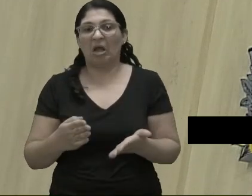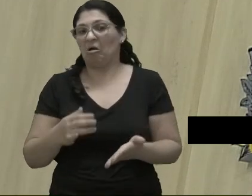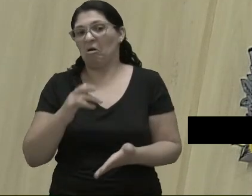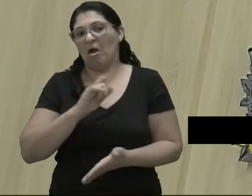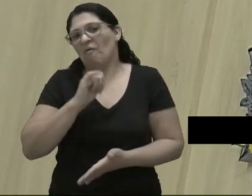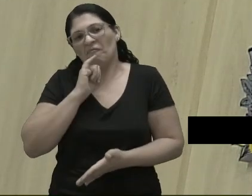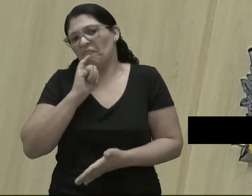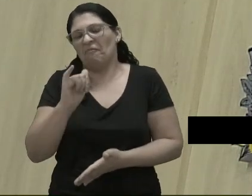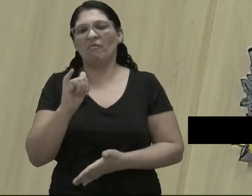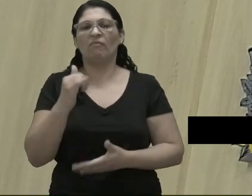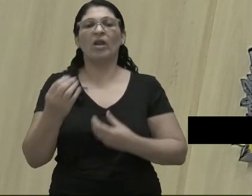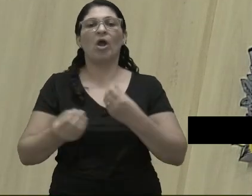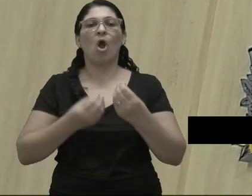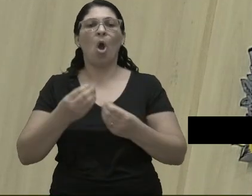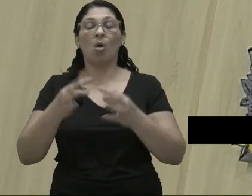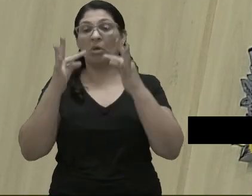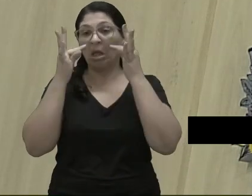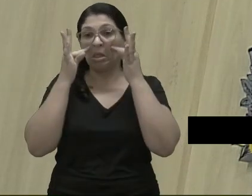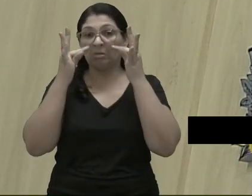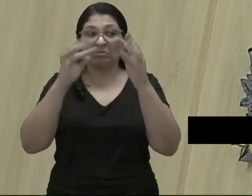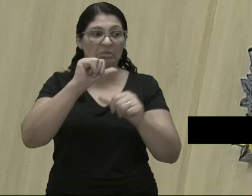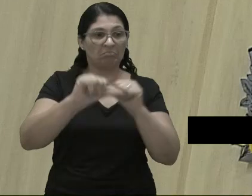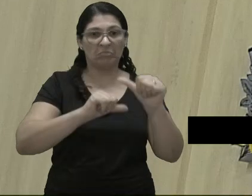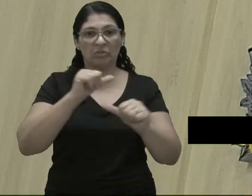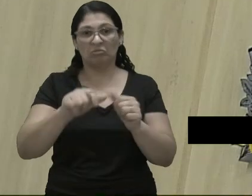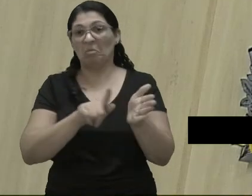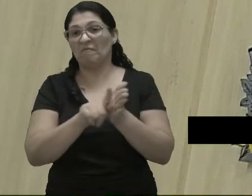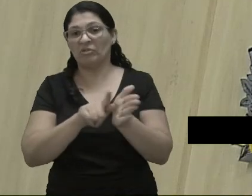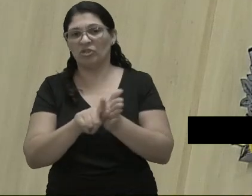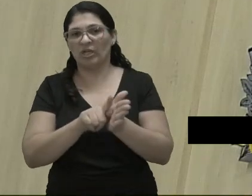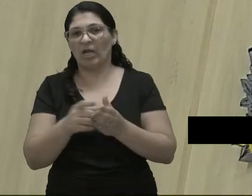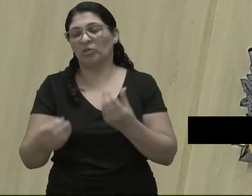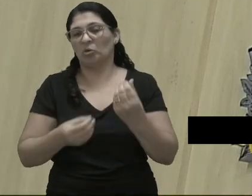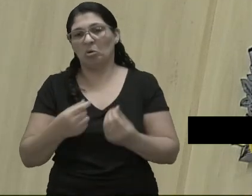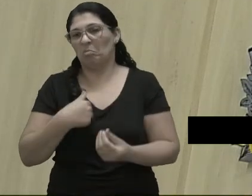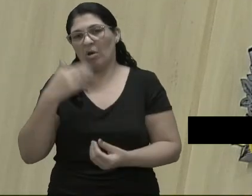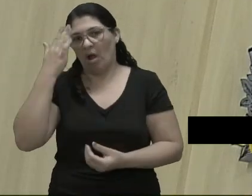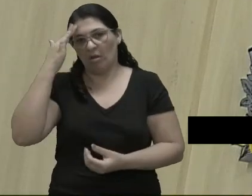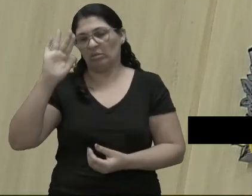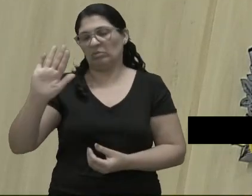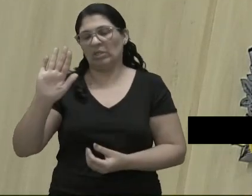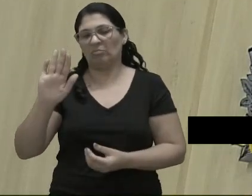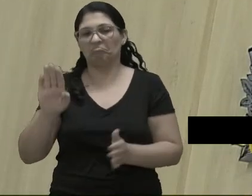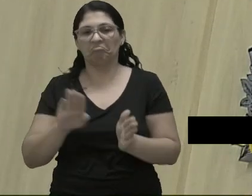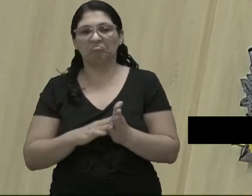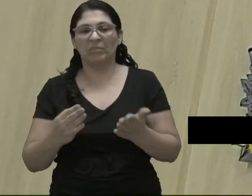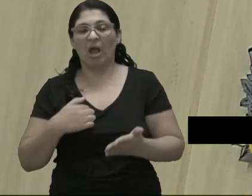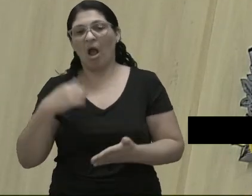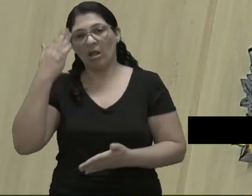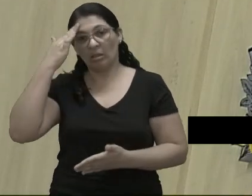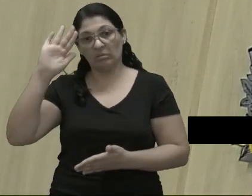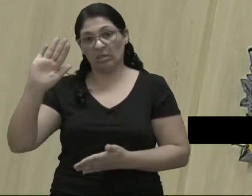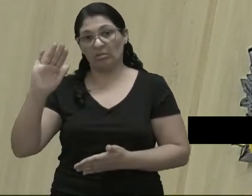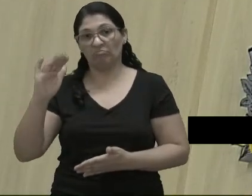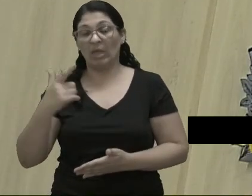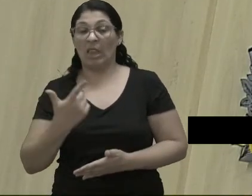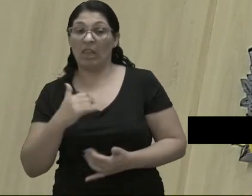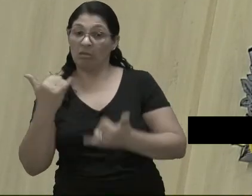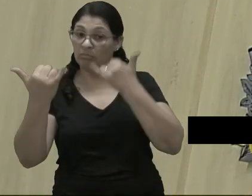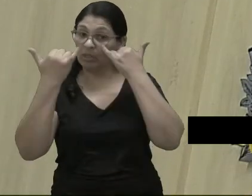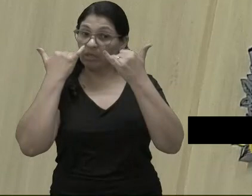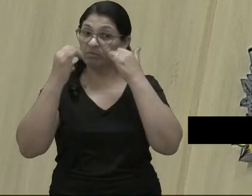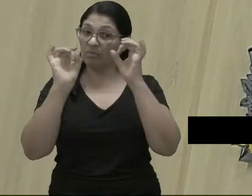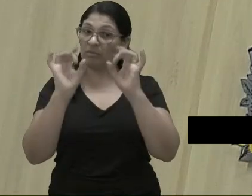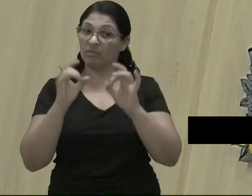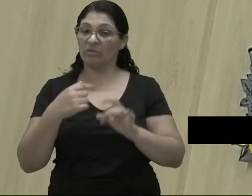como de testemunha para investigado. Até agora eu não fiquei sabendo. Como vota vereador Bob? Até agora eu não fiquei sabendo. Por não ter essa especificação,